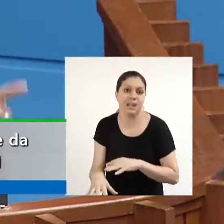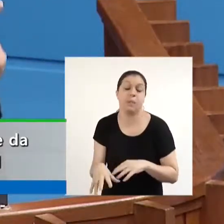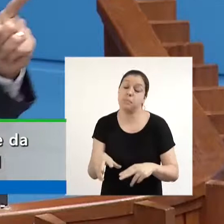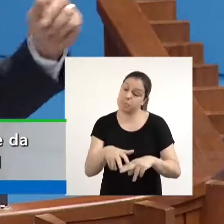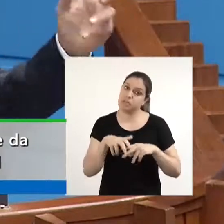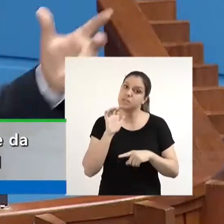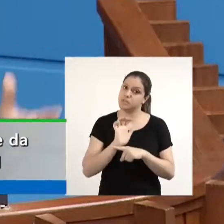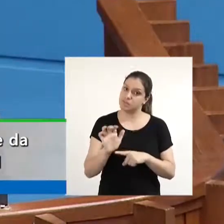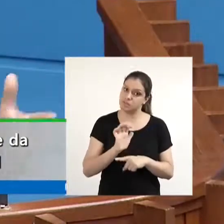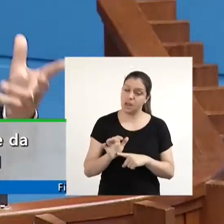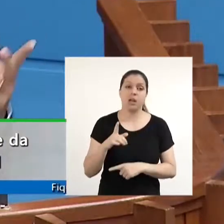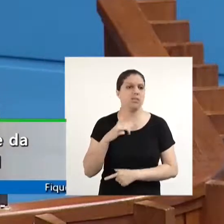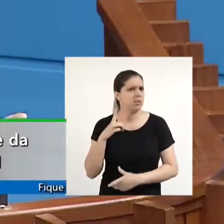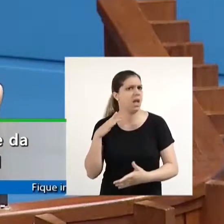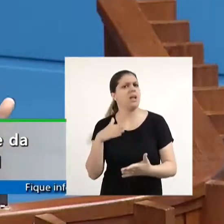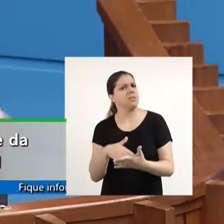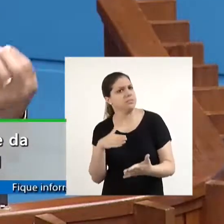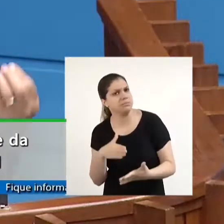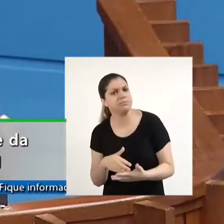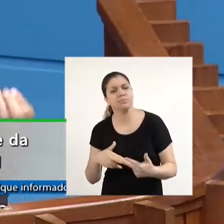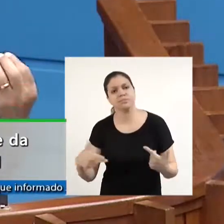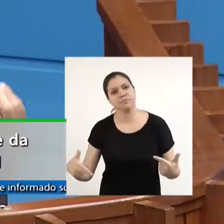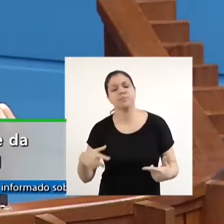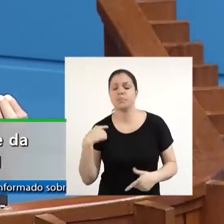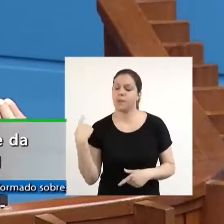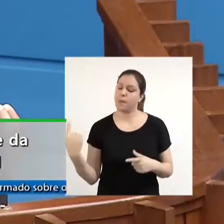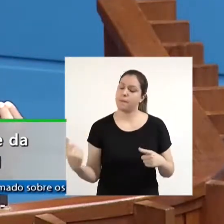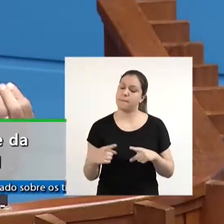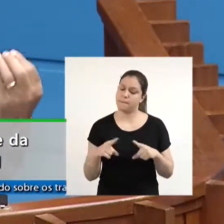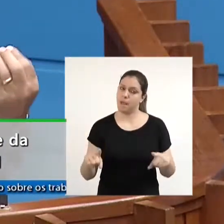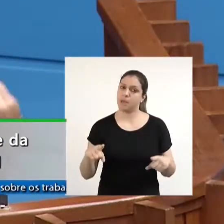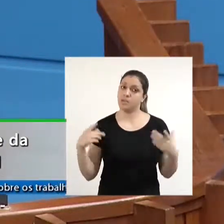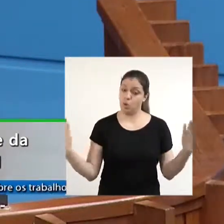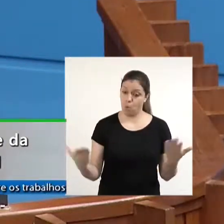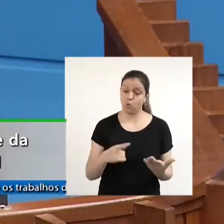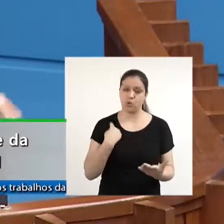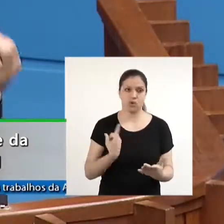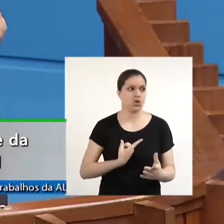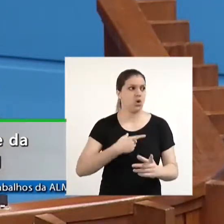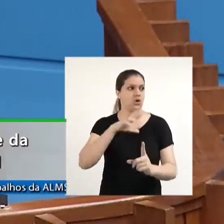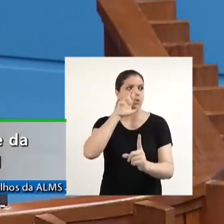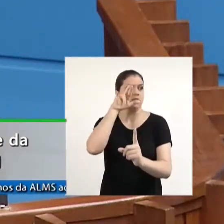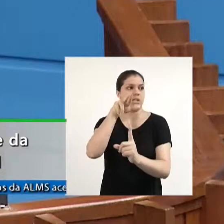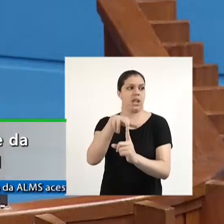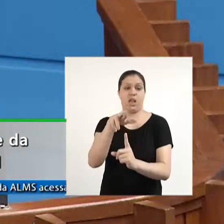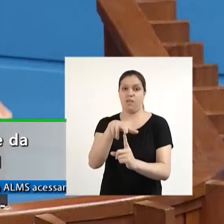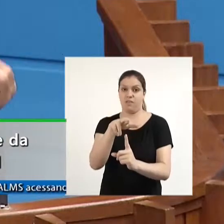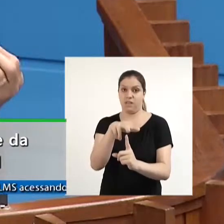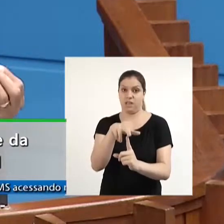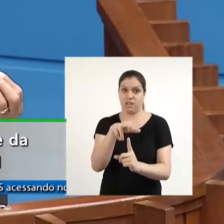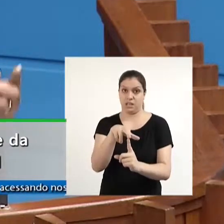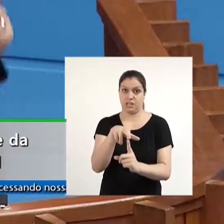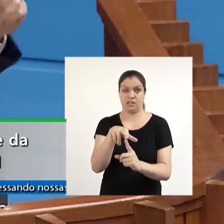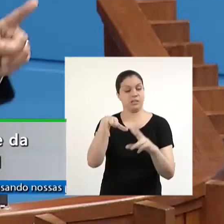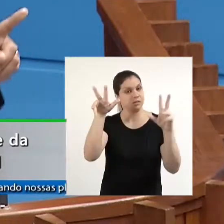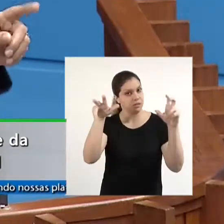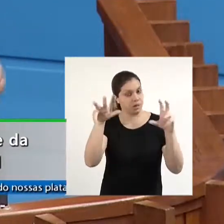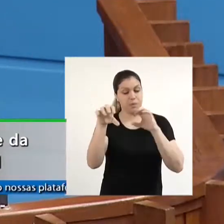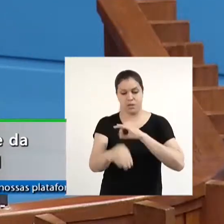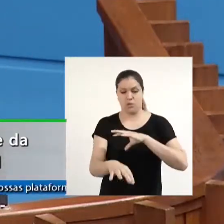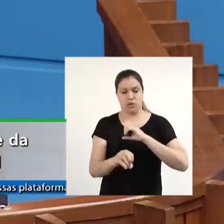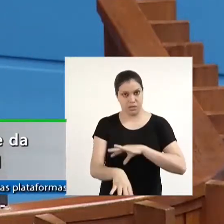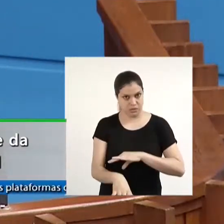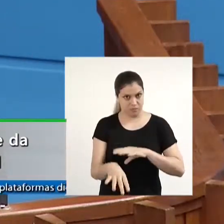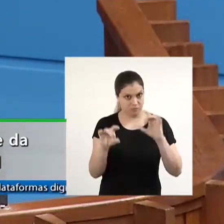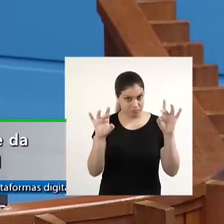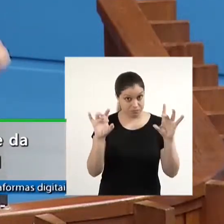das vicissitudes que nós temos vivido, nós somos hoje referência no que diz respeito à educação, sobretudo à